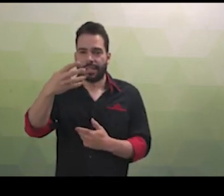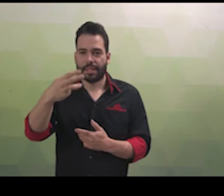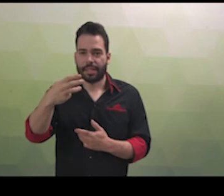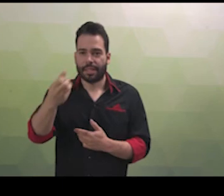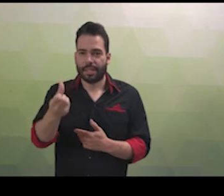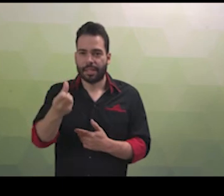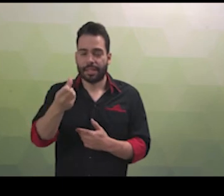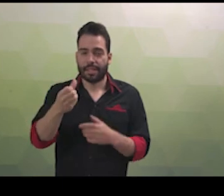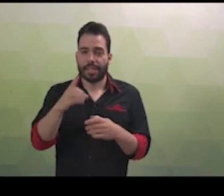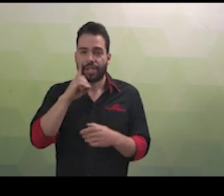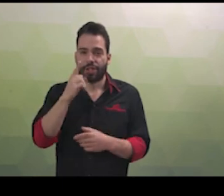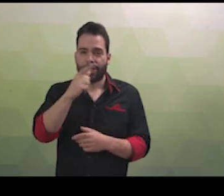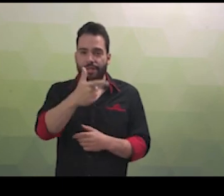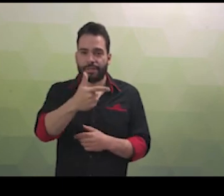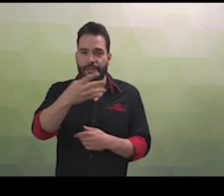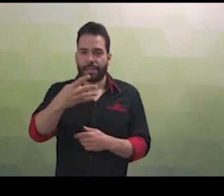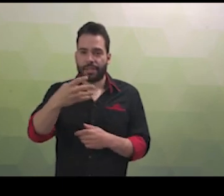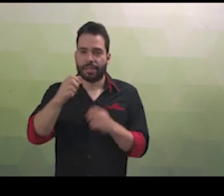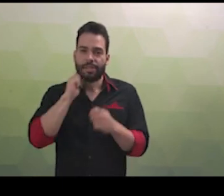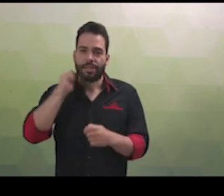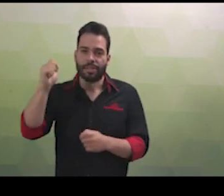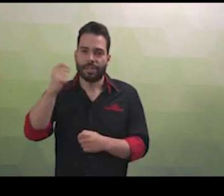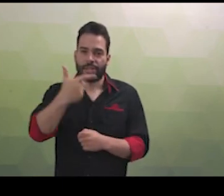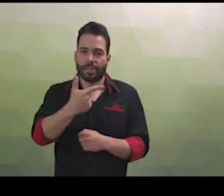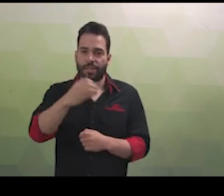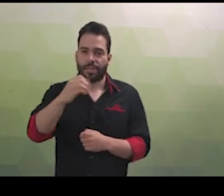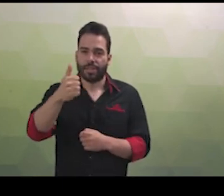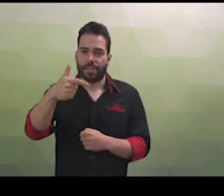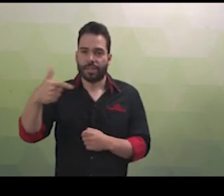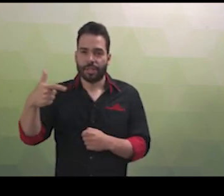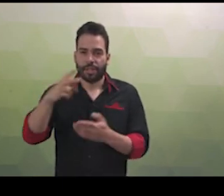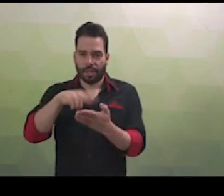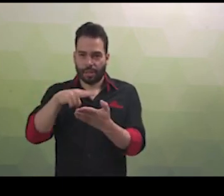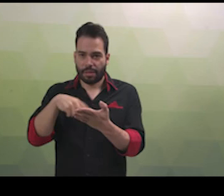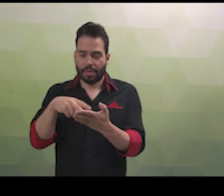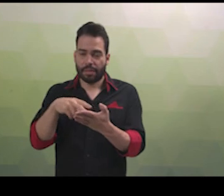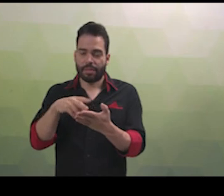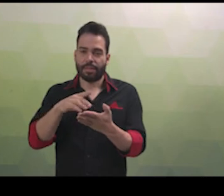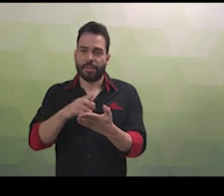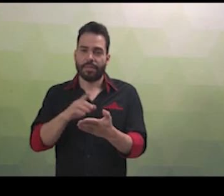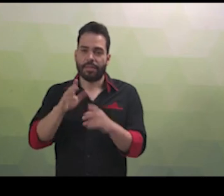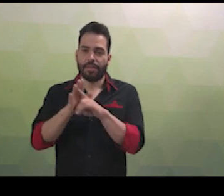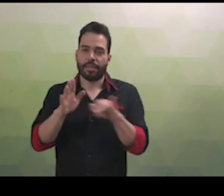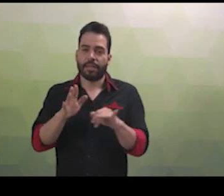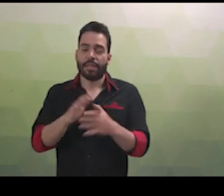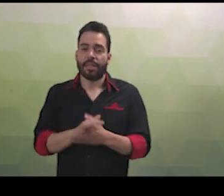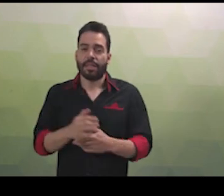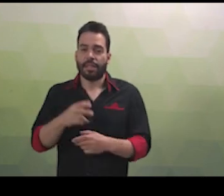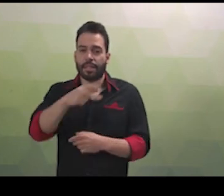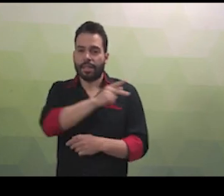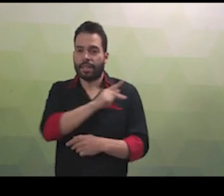Dia da Libras no Brasil. Esse foi um dia marcante e essa lei precisa ser lida. O Presidente